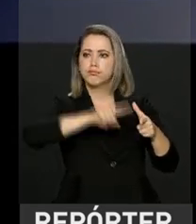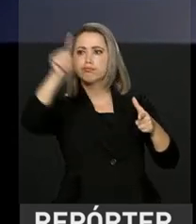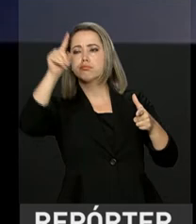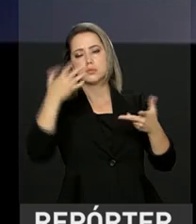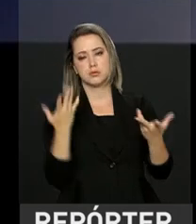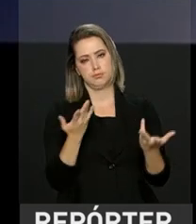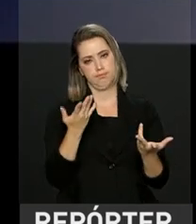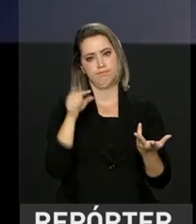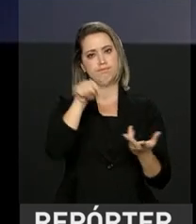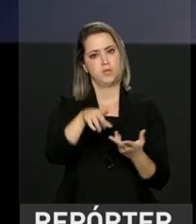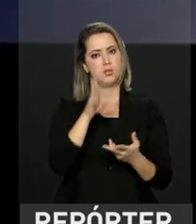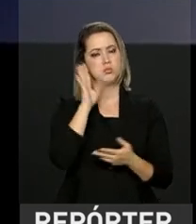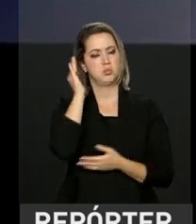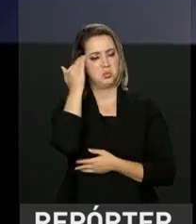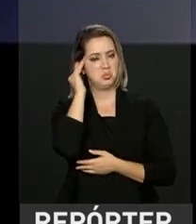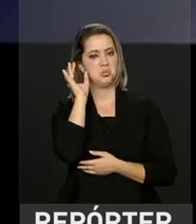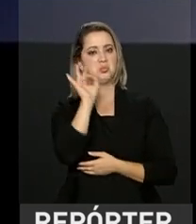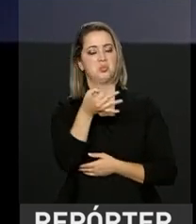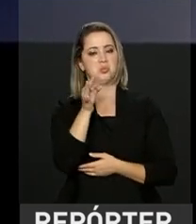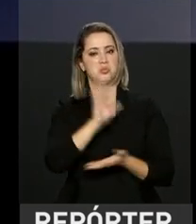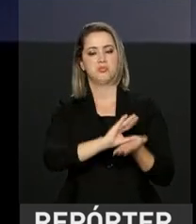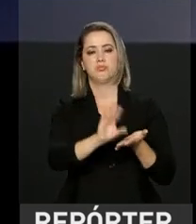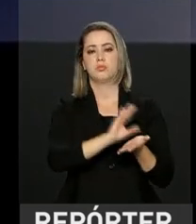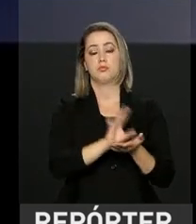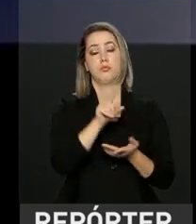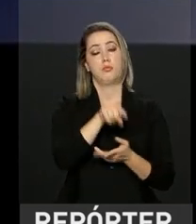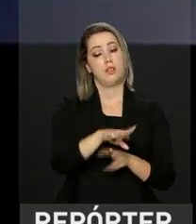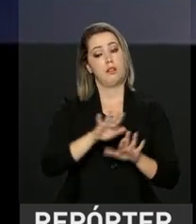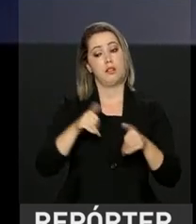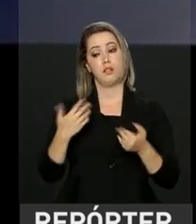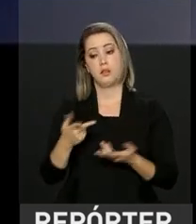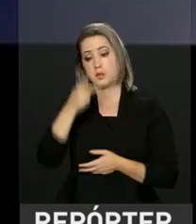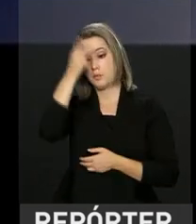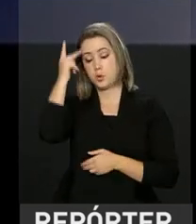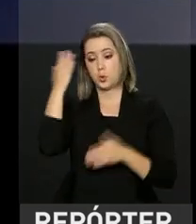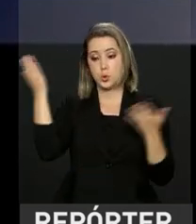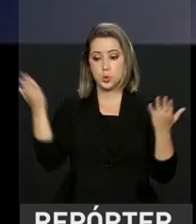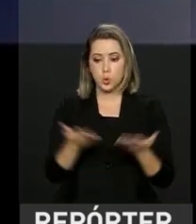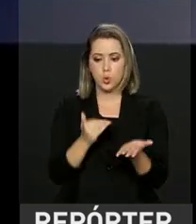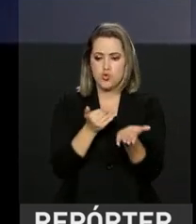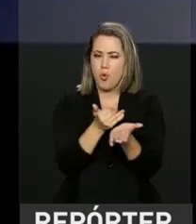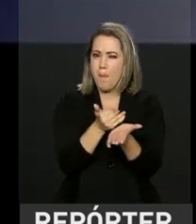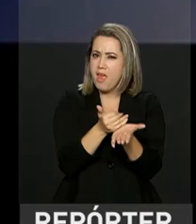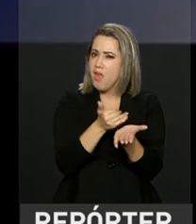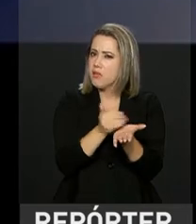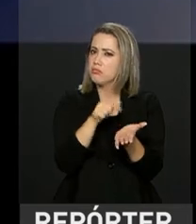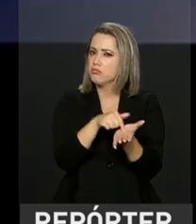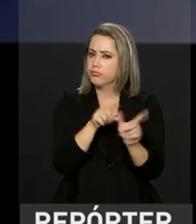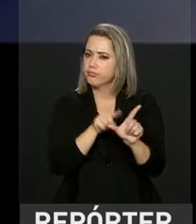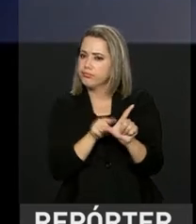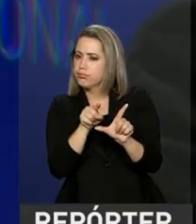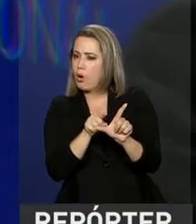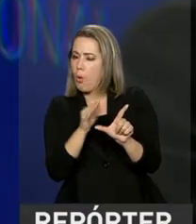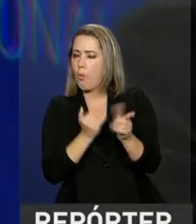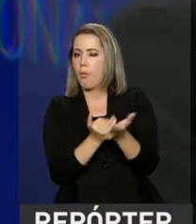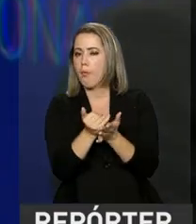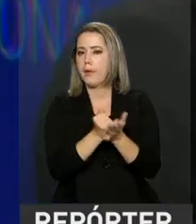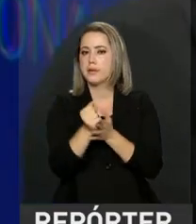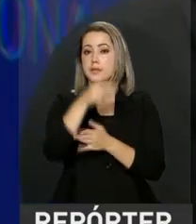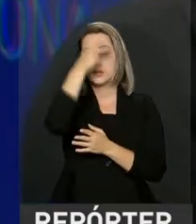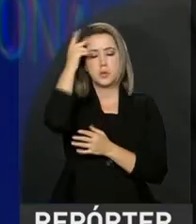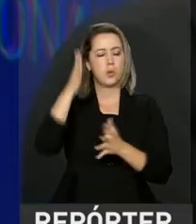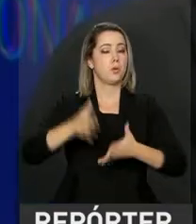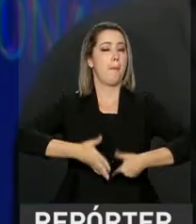mudança no brasil estejam do tipo tanto aqueles que estiverem presentes no começo do ciclo serão aqueles que vão